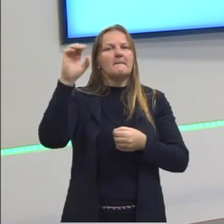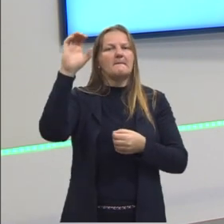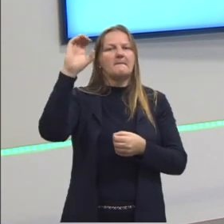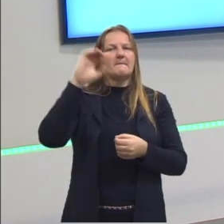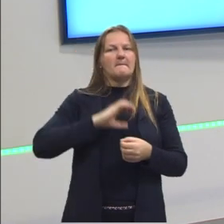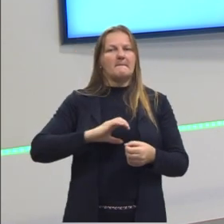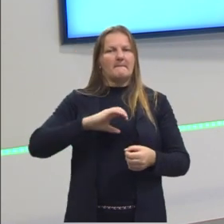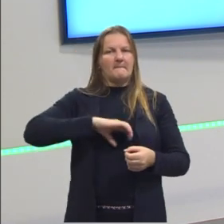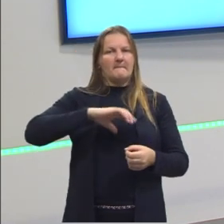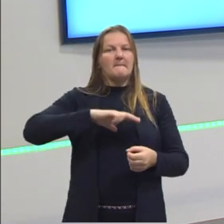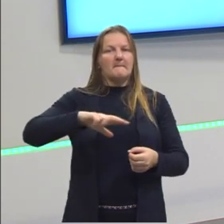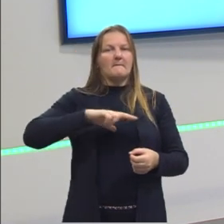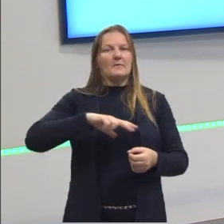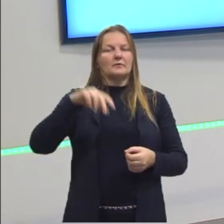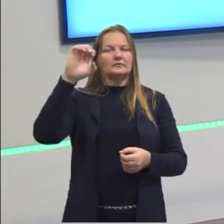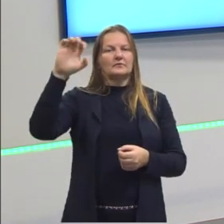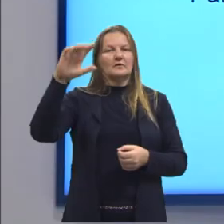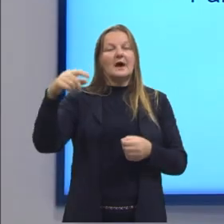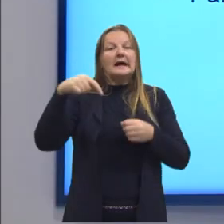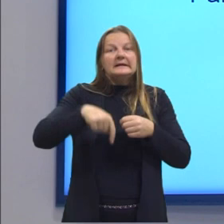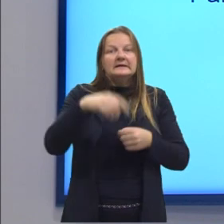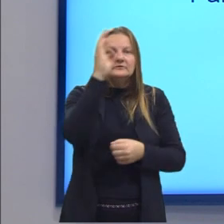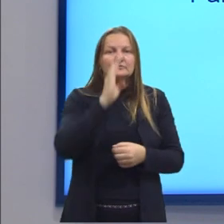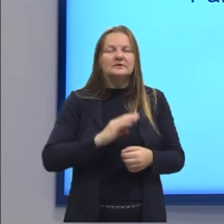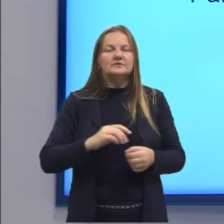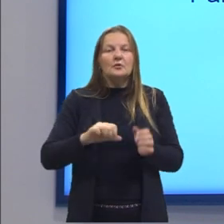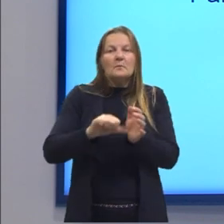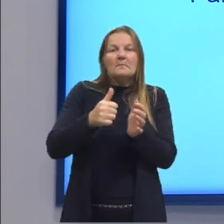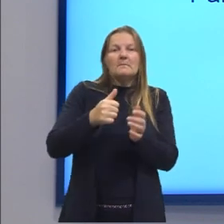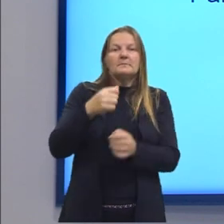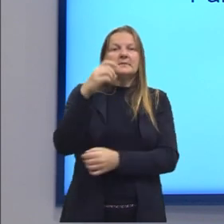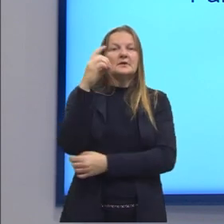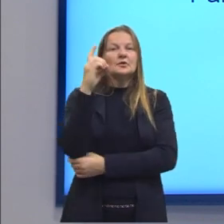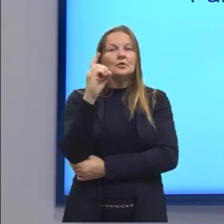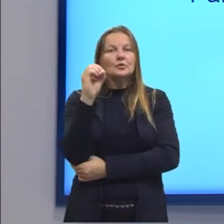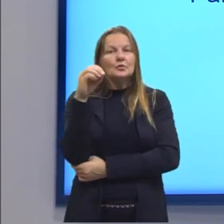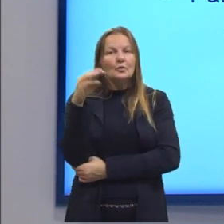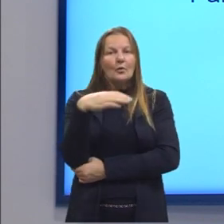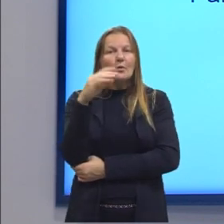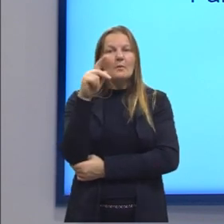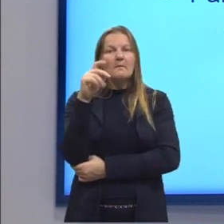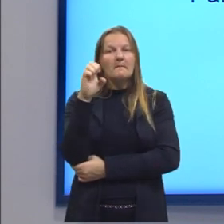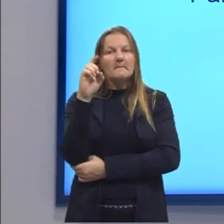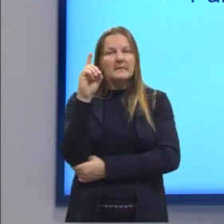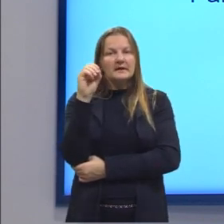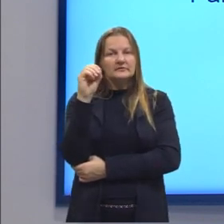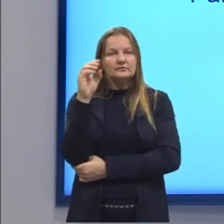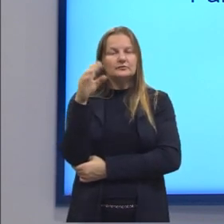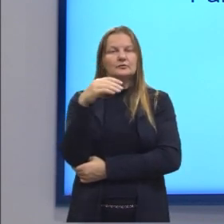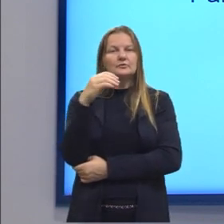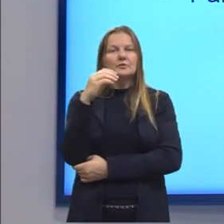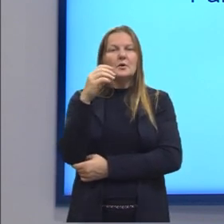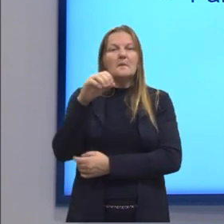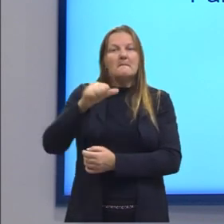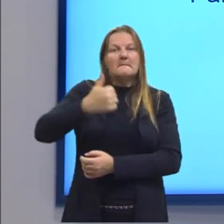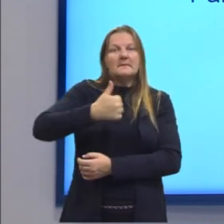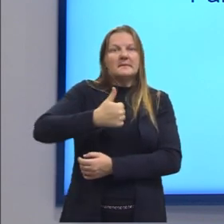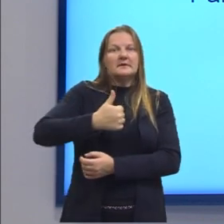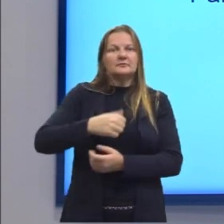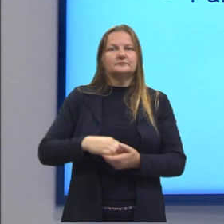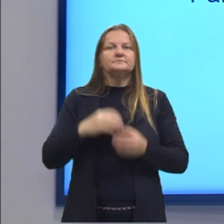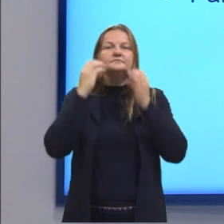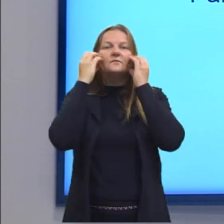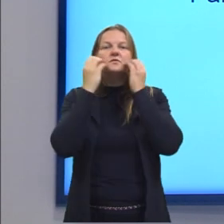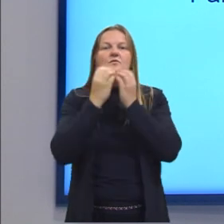e deixa no Brasil o seu filho Dom Pedro primeiro e vamos ter aqui nessa imagem do slide Dom Pedro primeiro